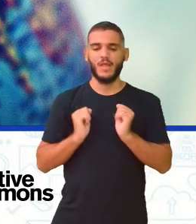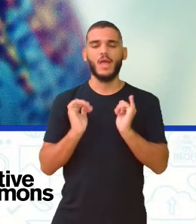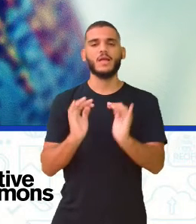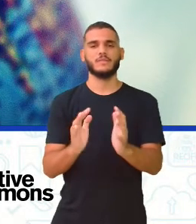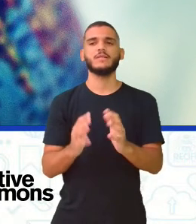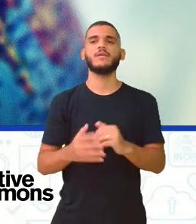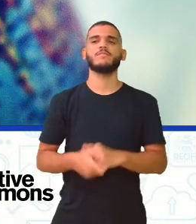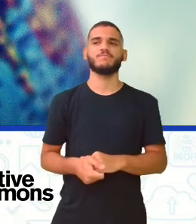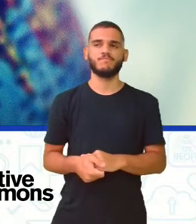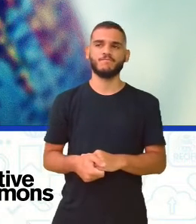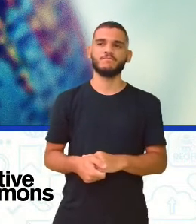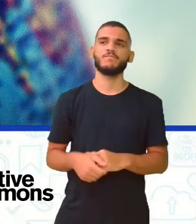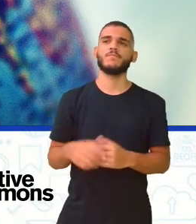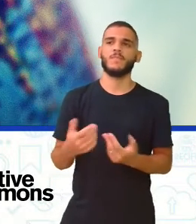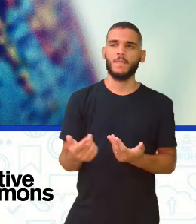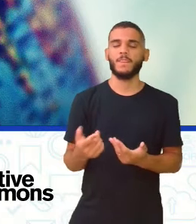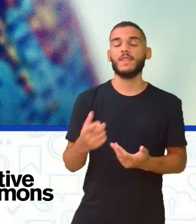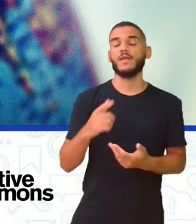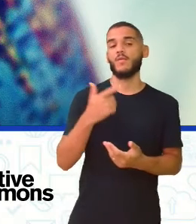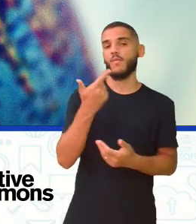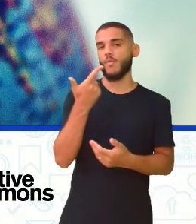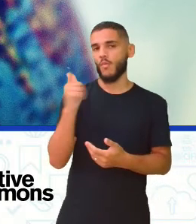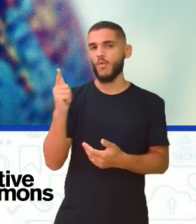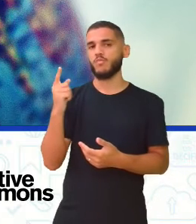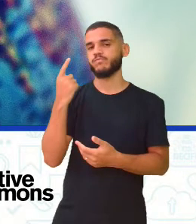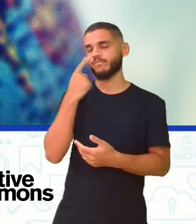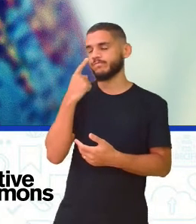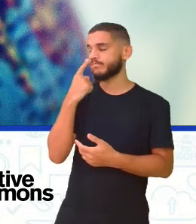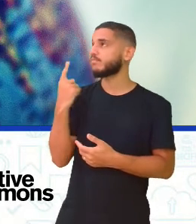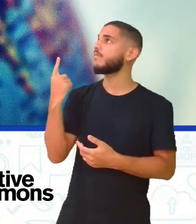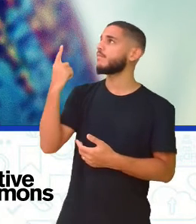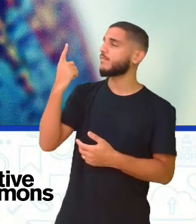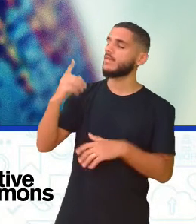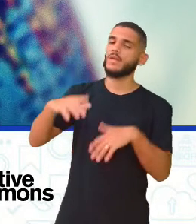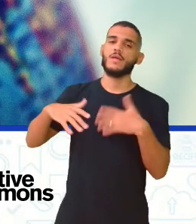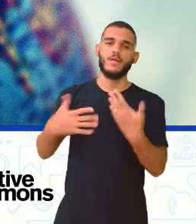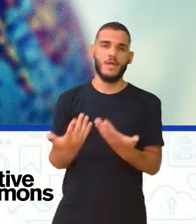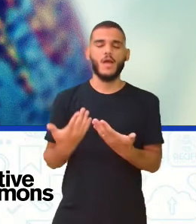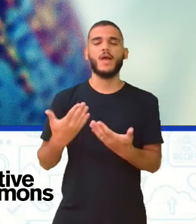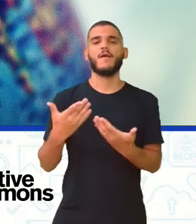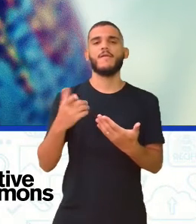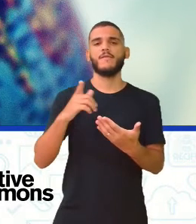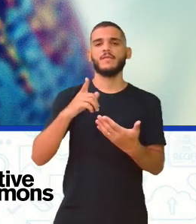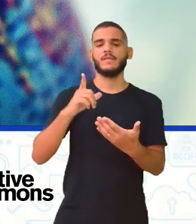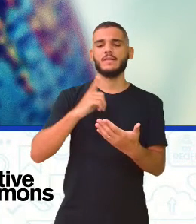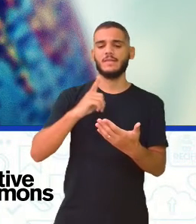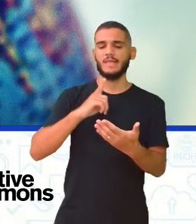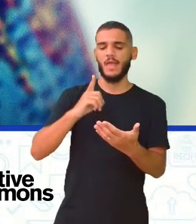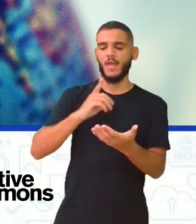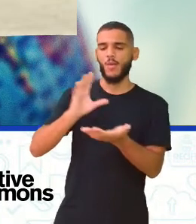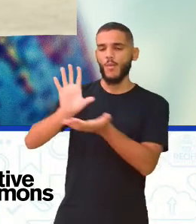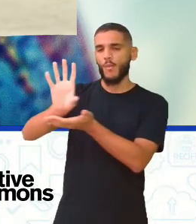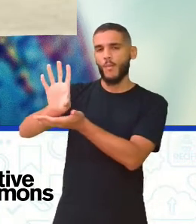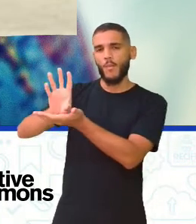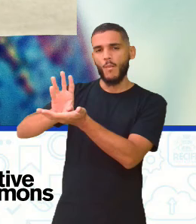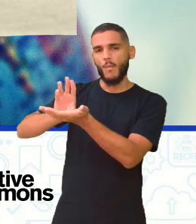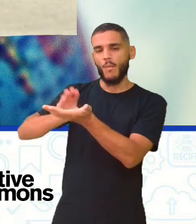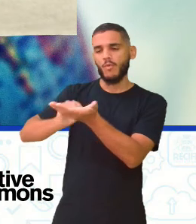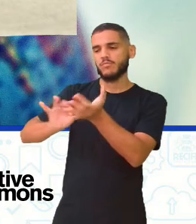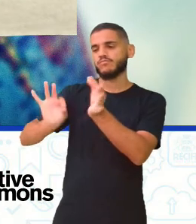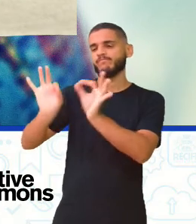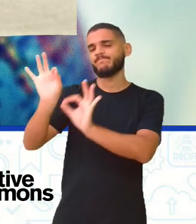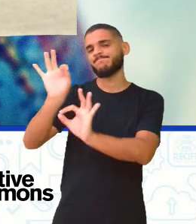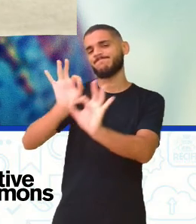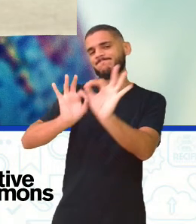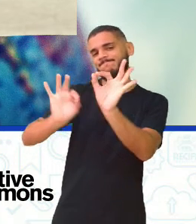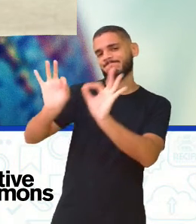endógena. Já do outro lado, os agentes exógenos, eles vão aqui, ó, modelando, vão esculpir aquela forma